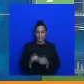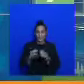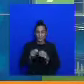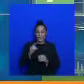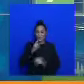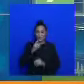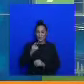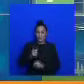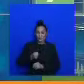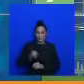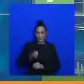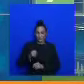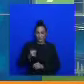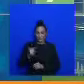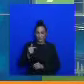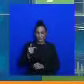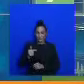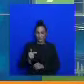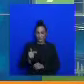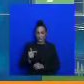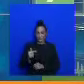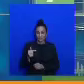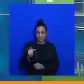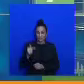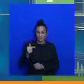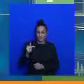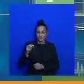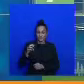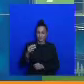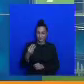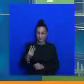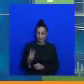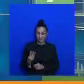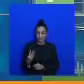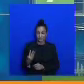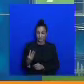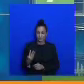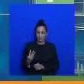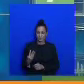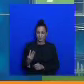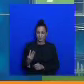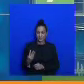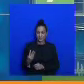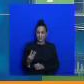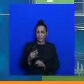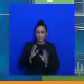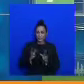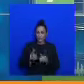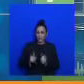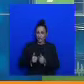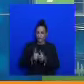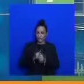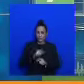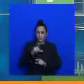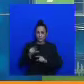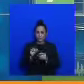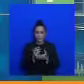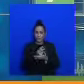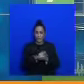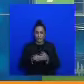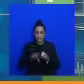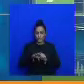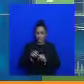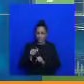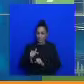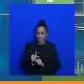Bola verde, número 73. Verde 73. Já acompanhamos os sorteios da Quina, do